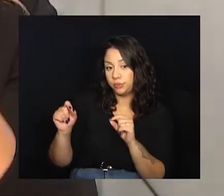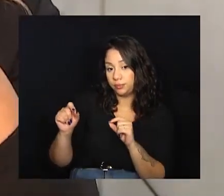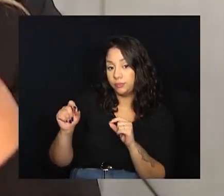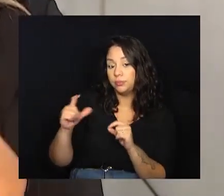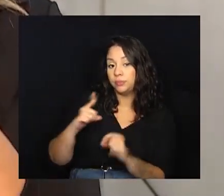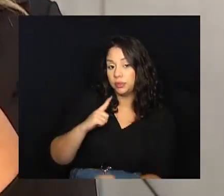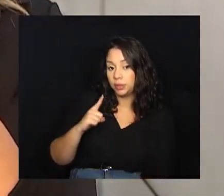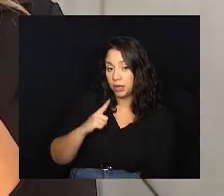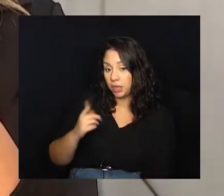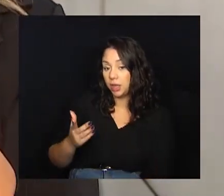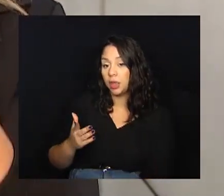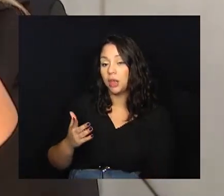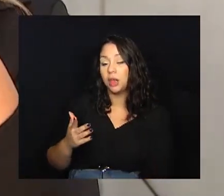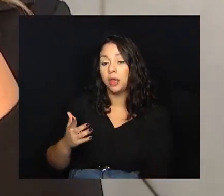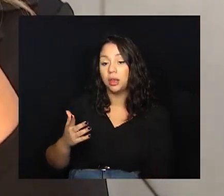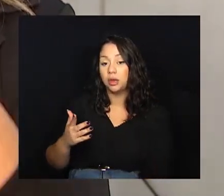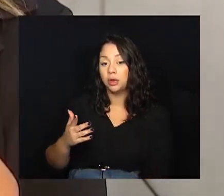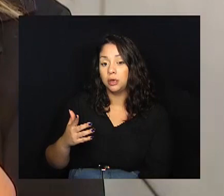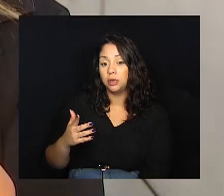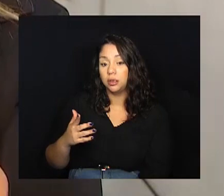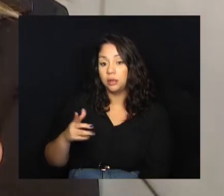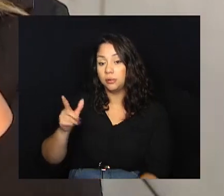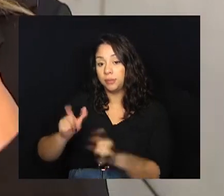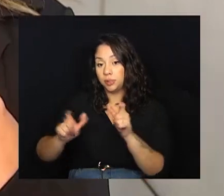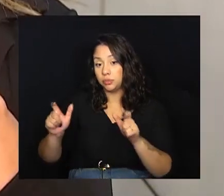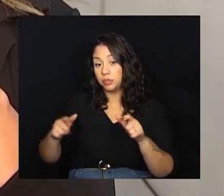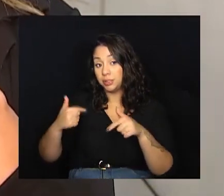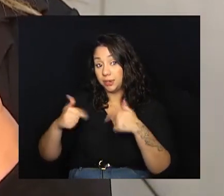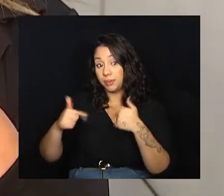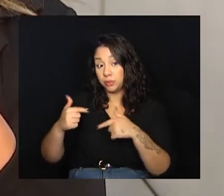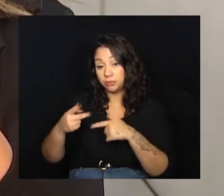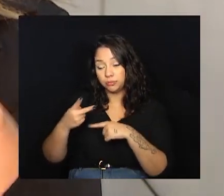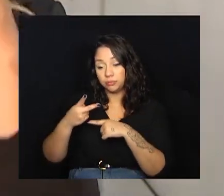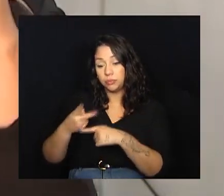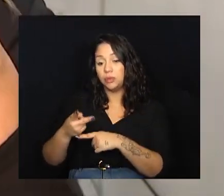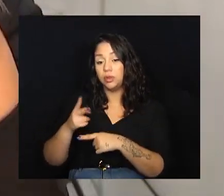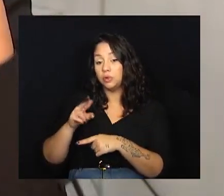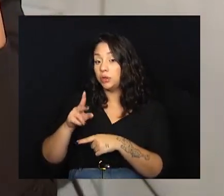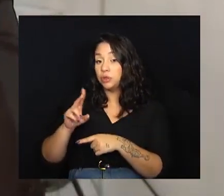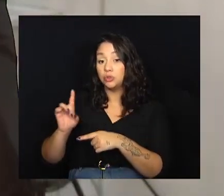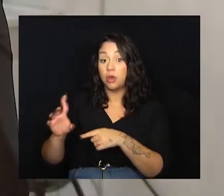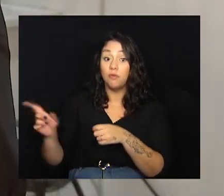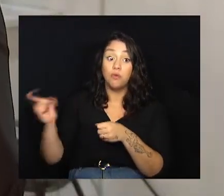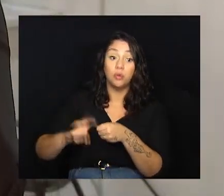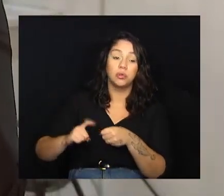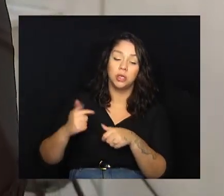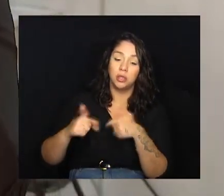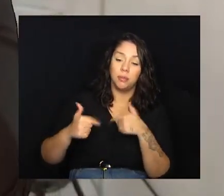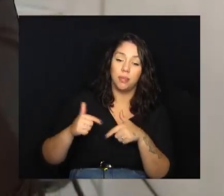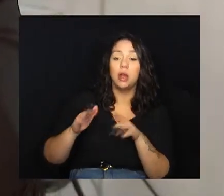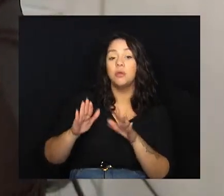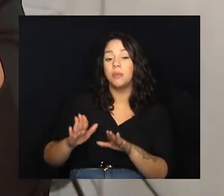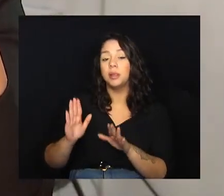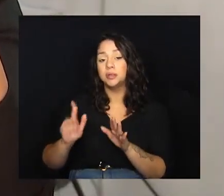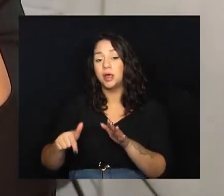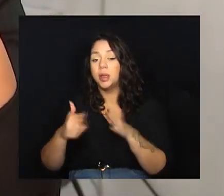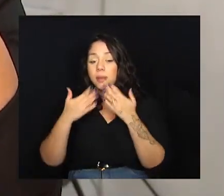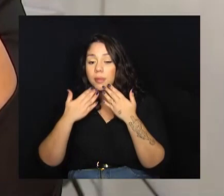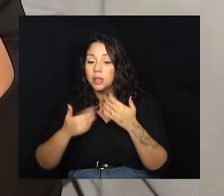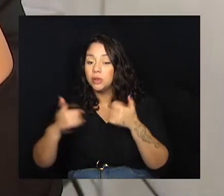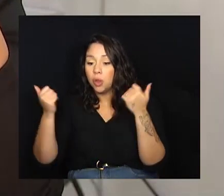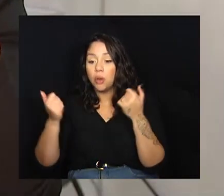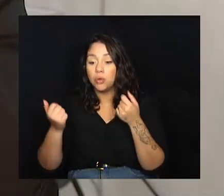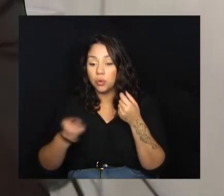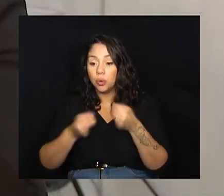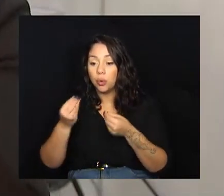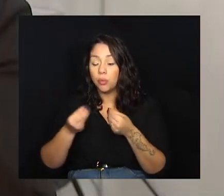vem não tenha dores buscando não só recolocação tá Talvez para melhores eh condições